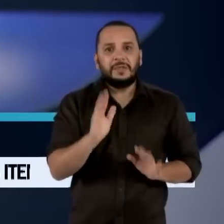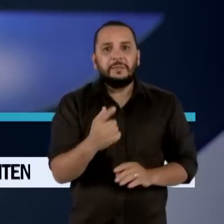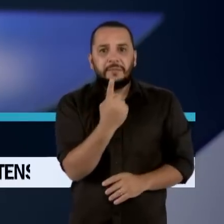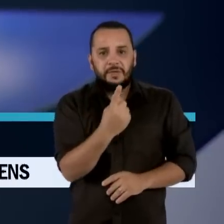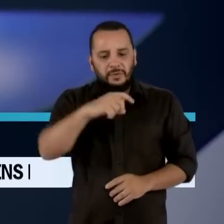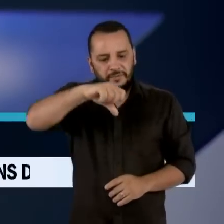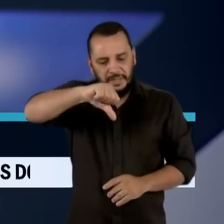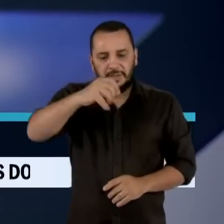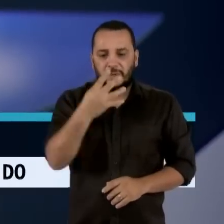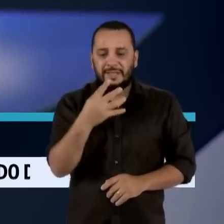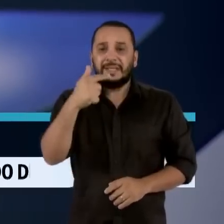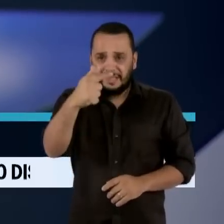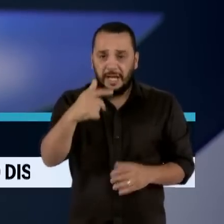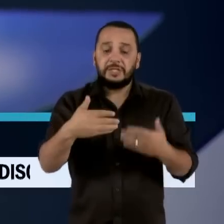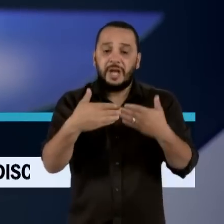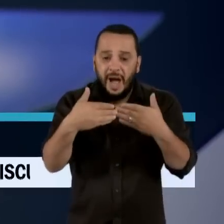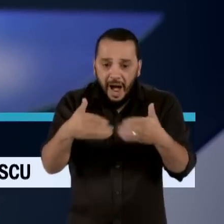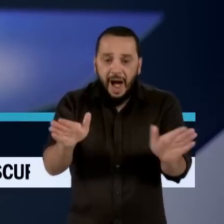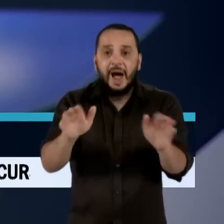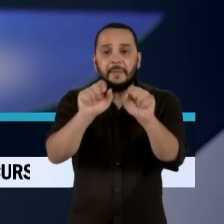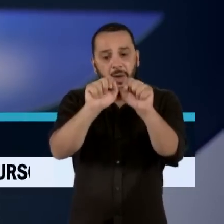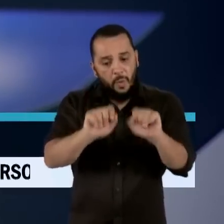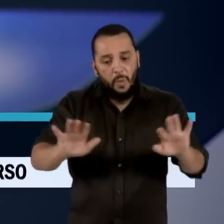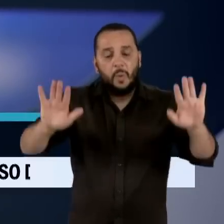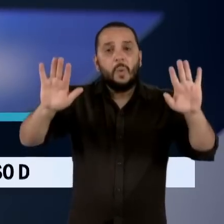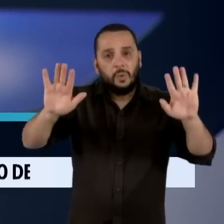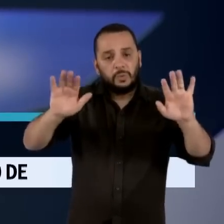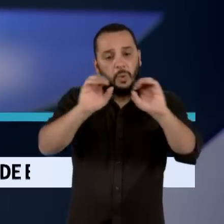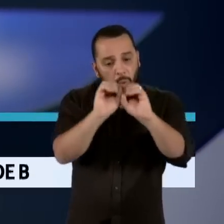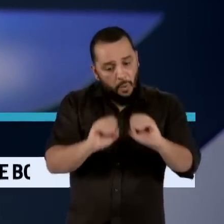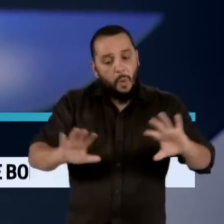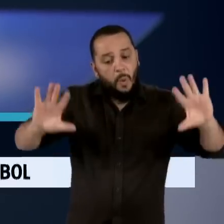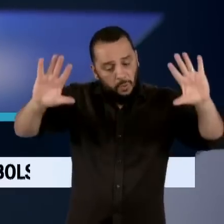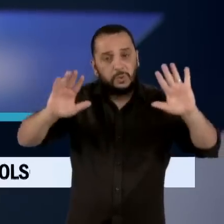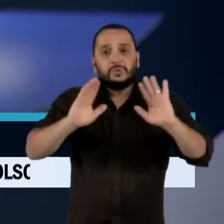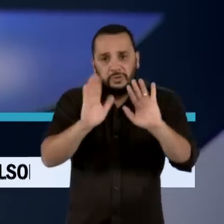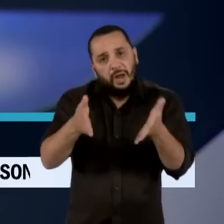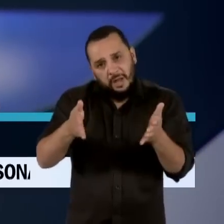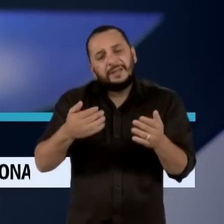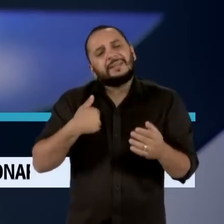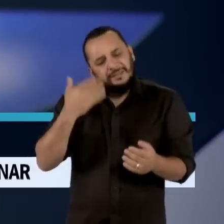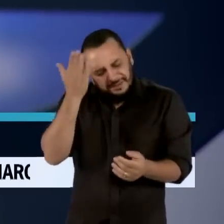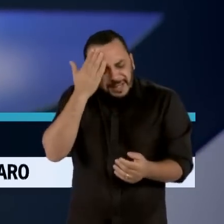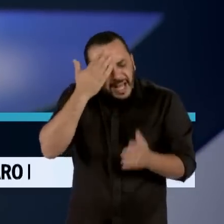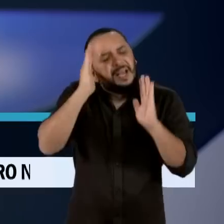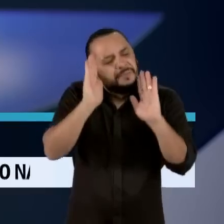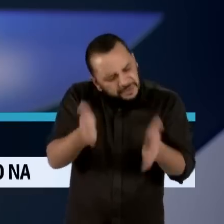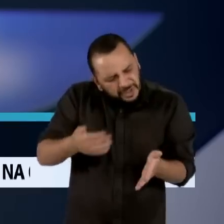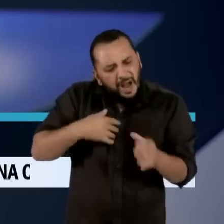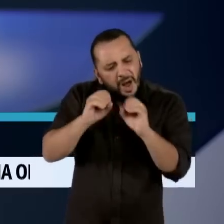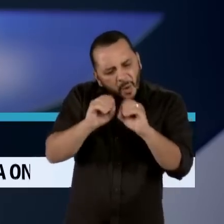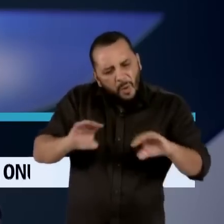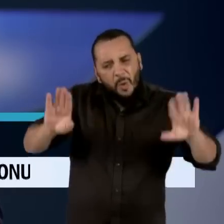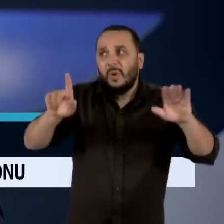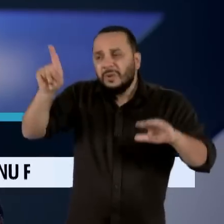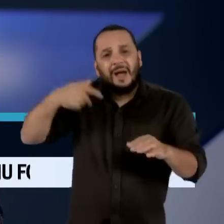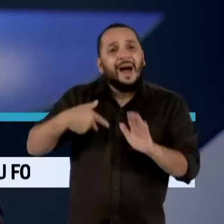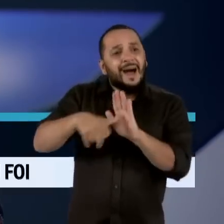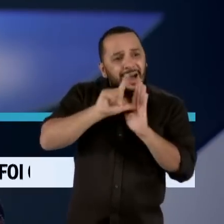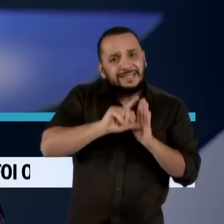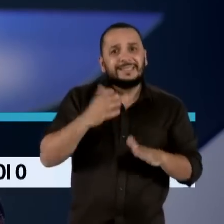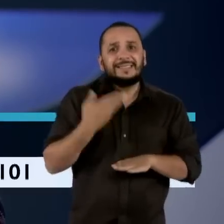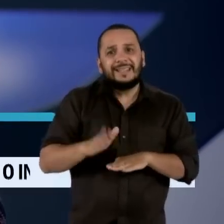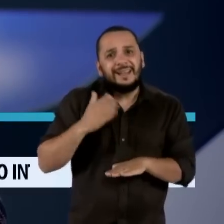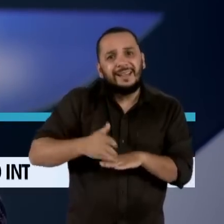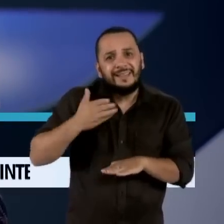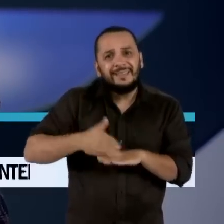ser quem abre a ONU, né? E sabemos, então, que vamos abrir a ONU, então é legal treinar isso. E